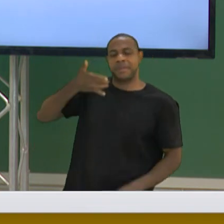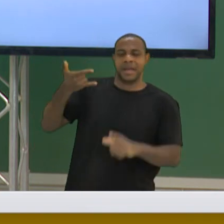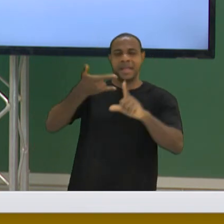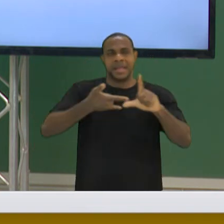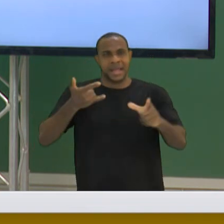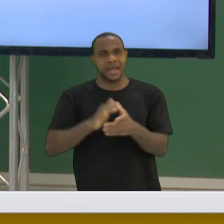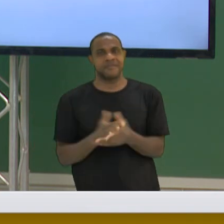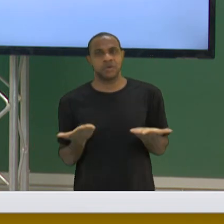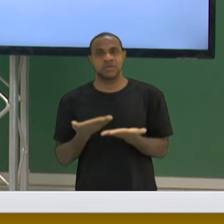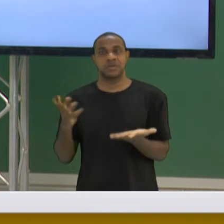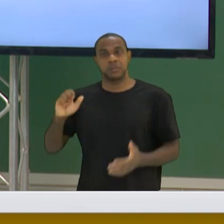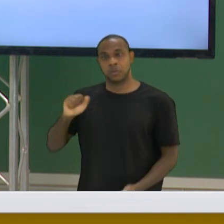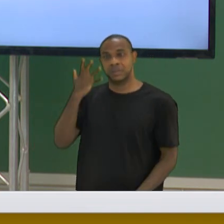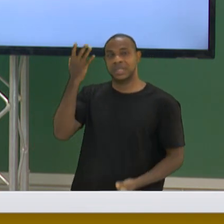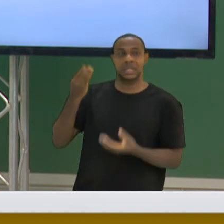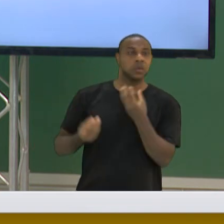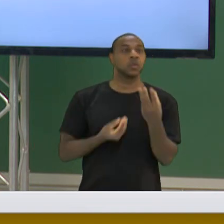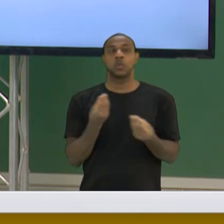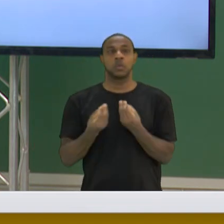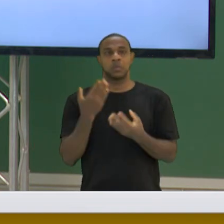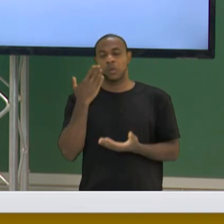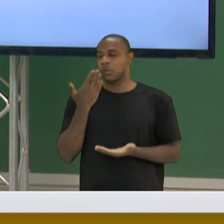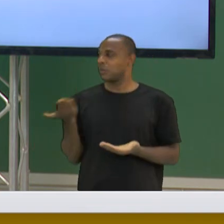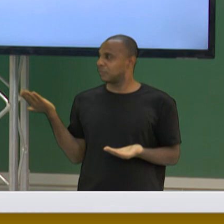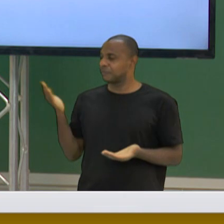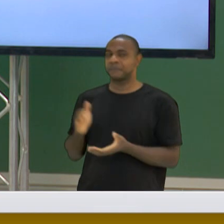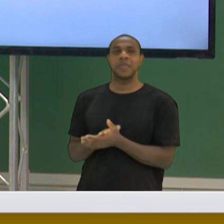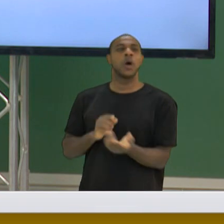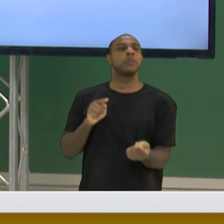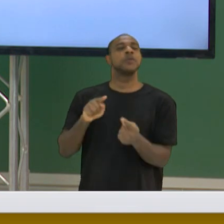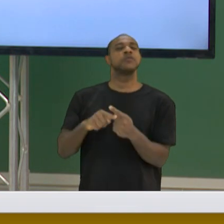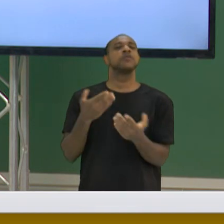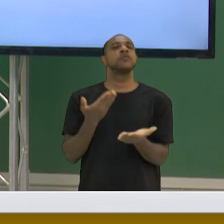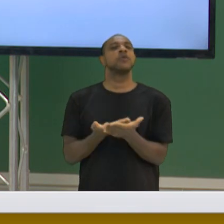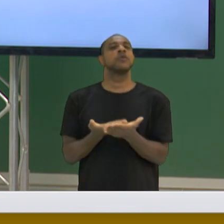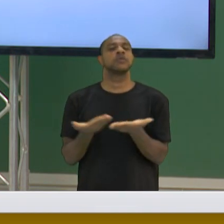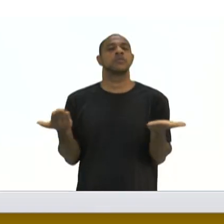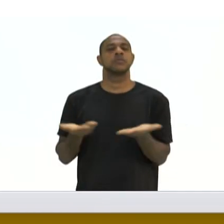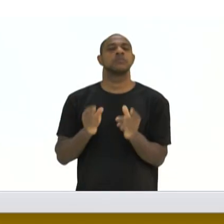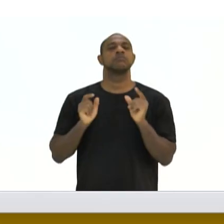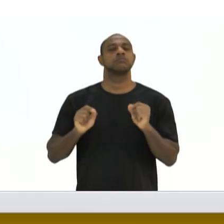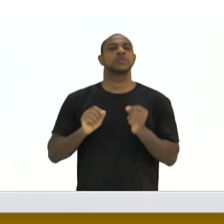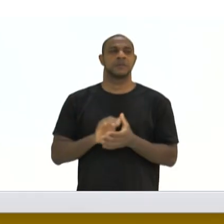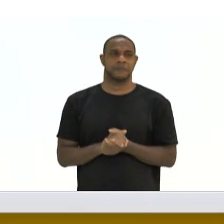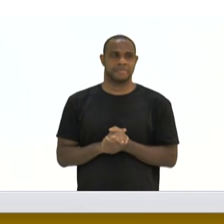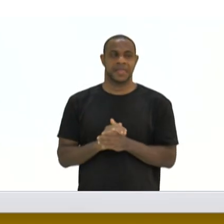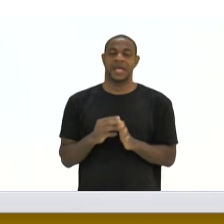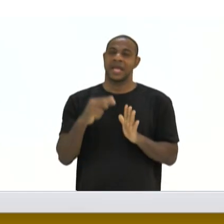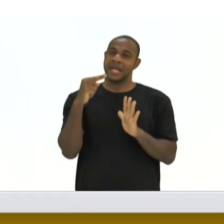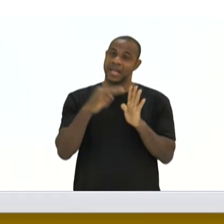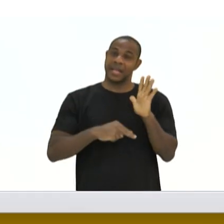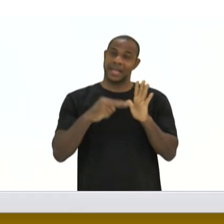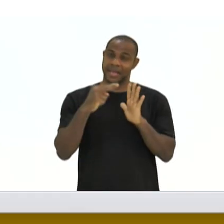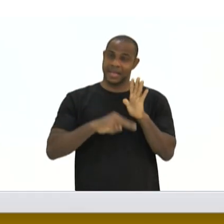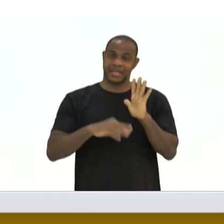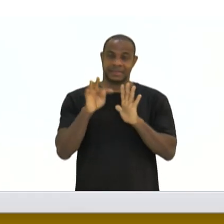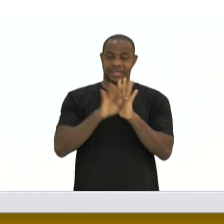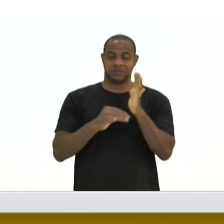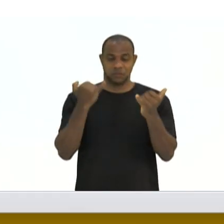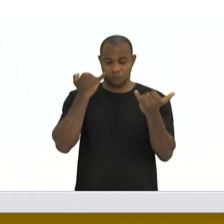entretenimento a formação profissional o nosso subjetivos professora ler textos